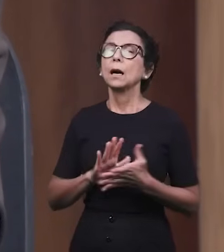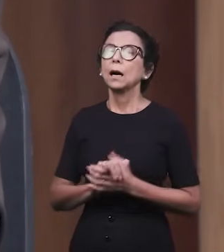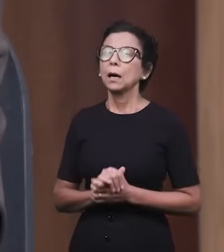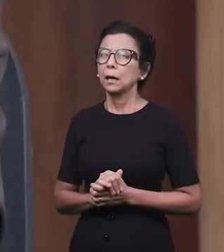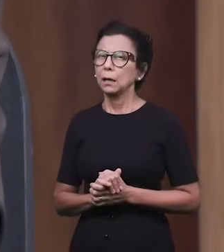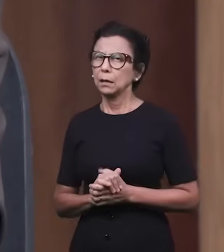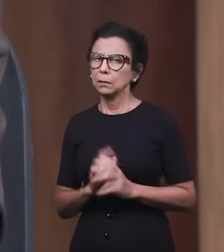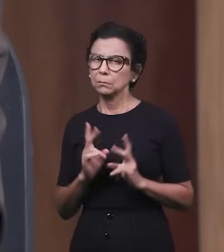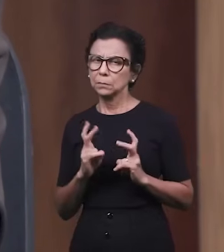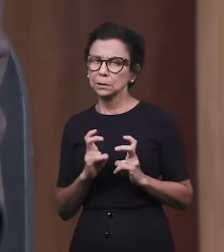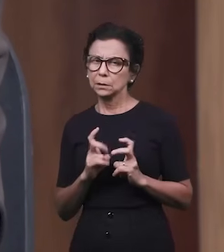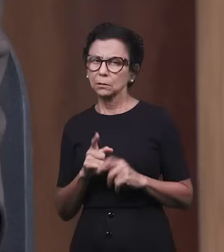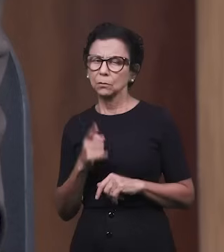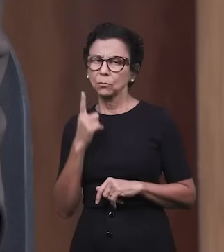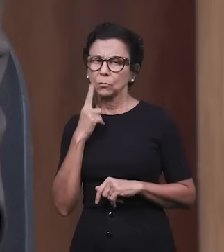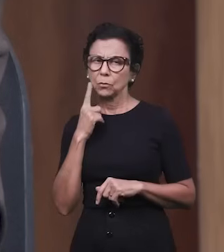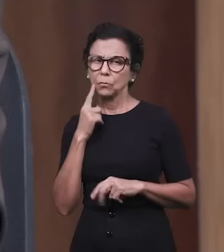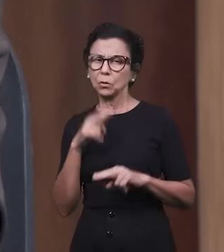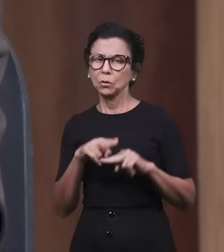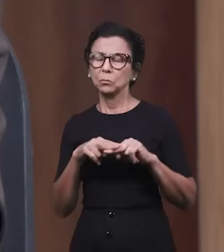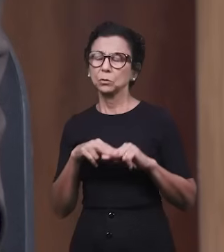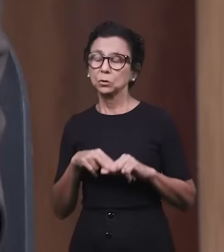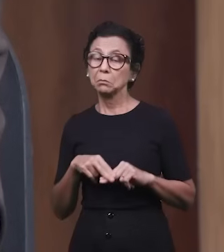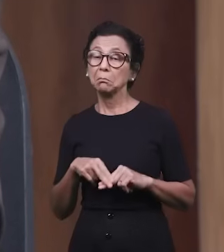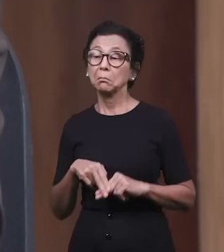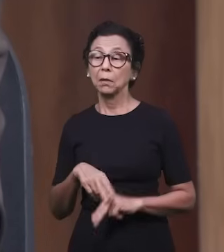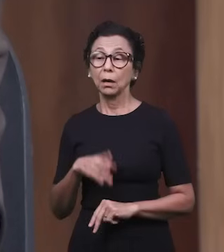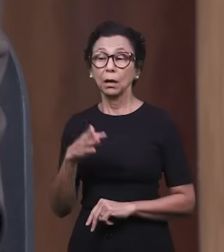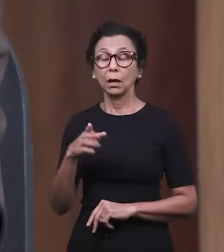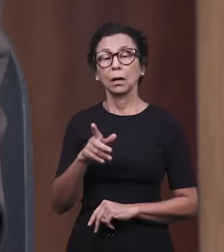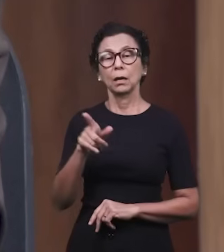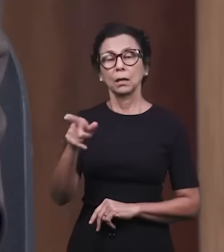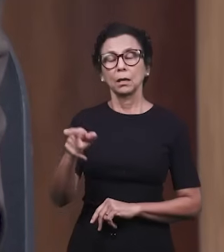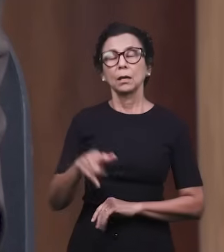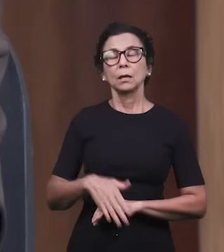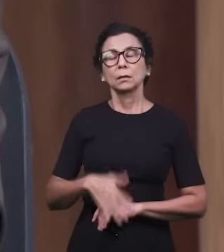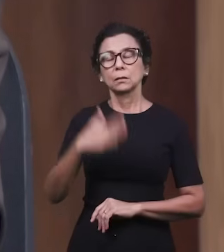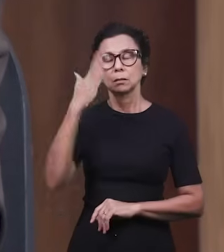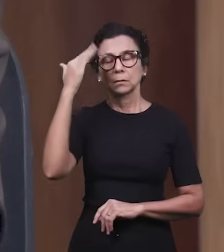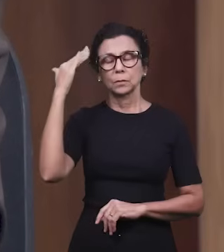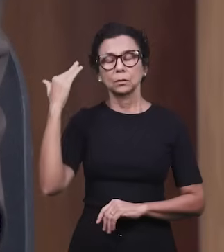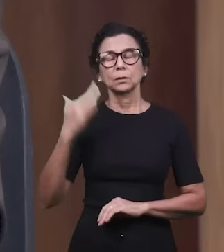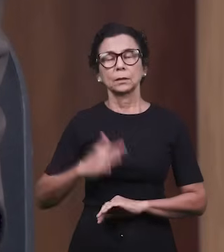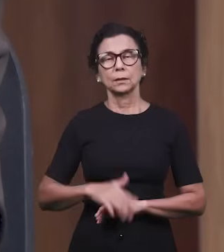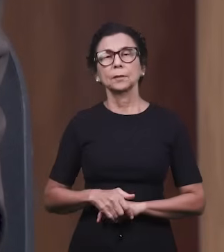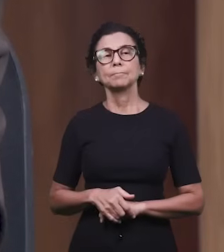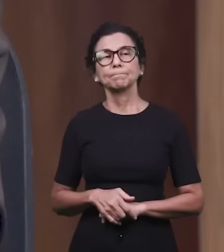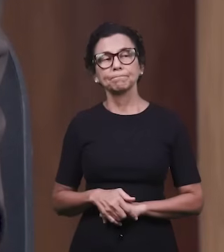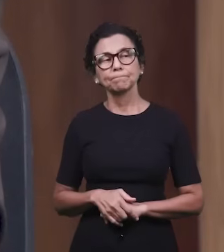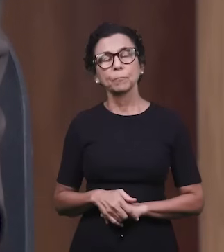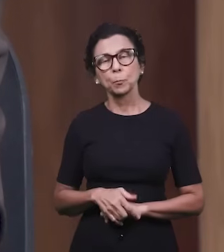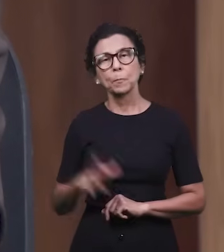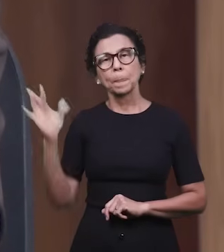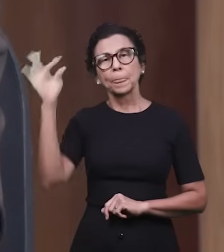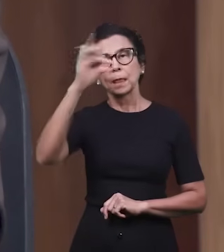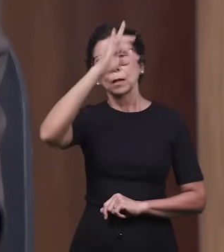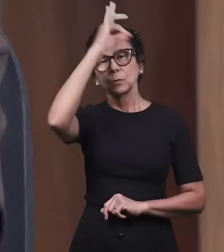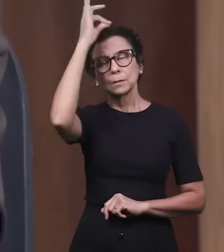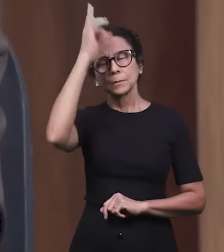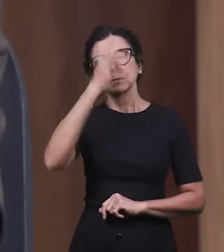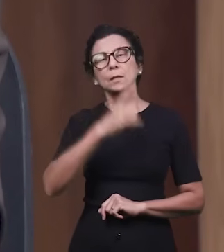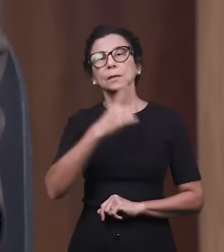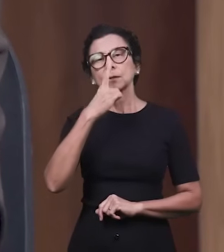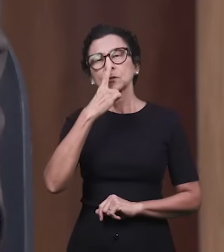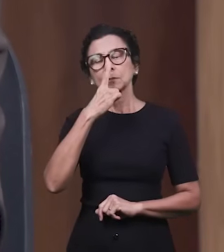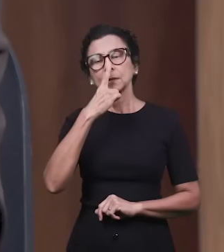motivo. Era realmente um irmão muito cheio de sabedoria e muito cheio do Espírito Santo. Por isso o Senhor usava aquele irmão e